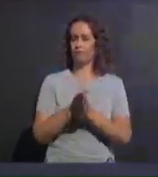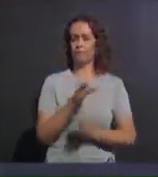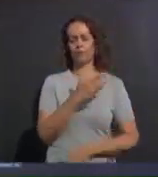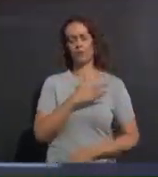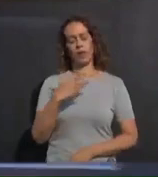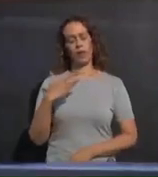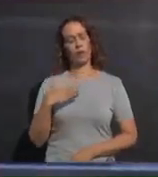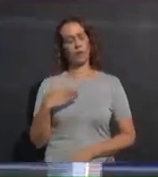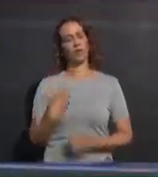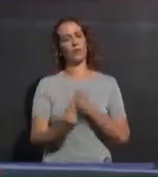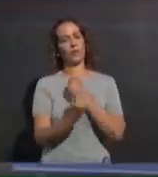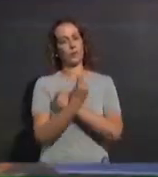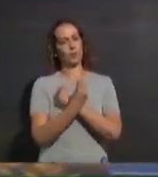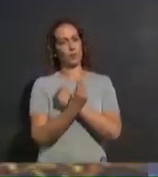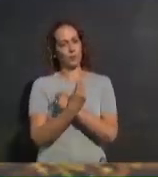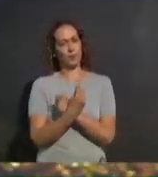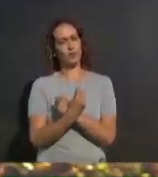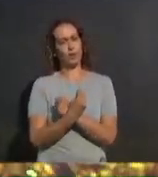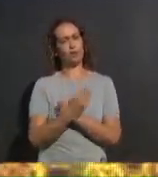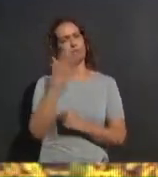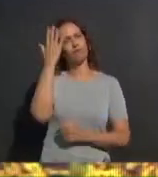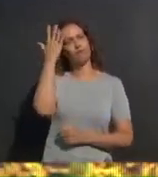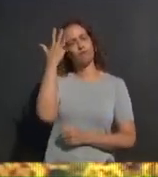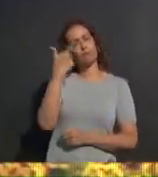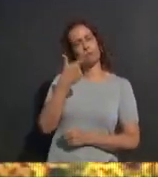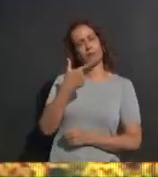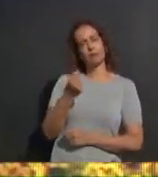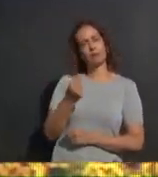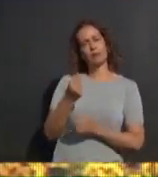saúde. Gente, nos últimos 20 dias, eu devo ter ido